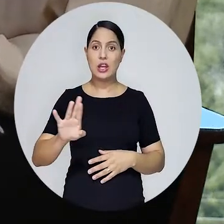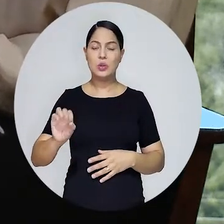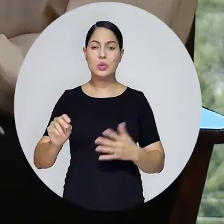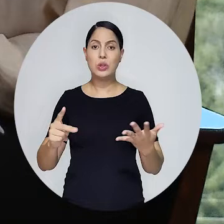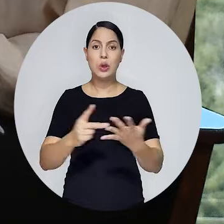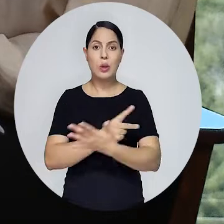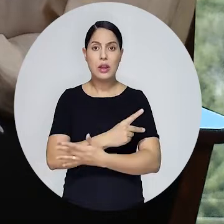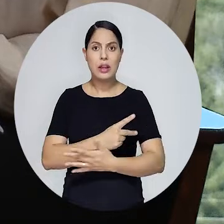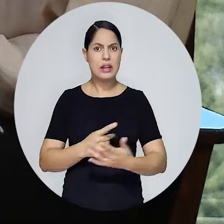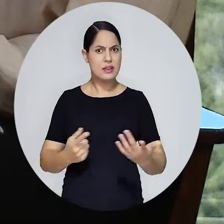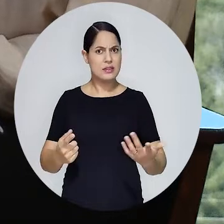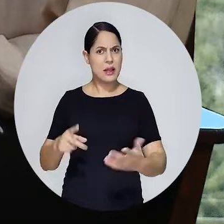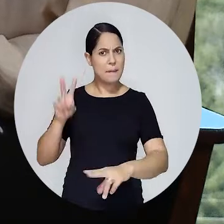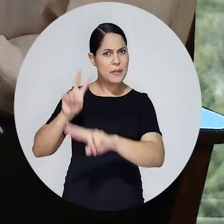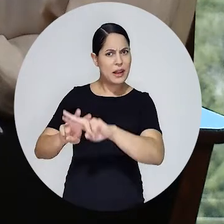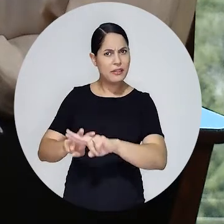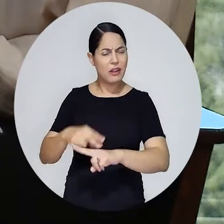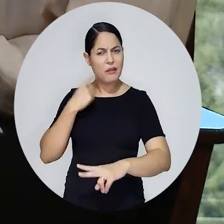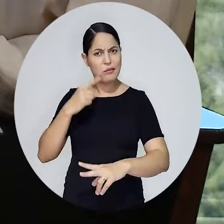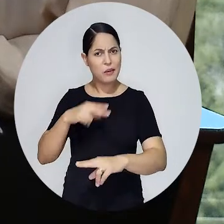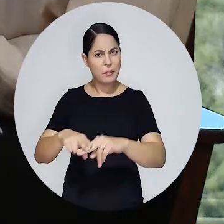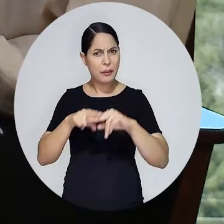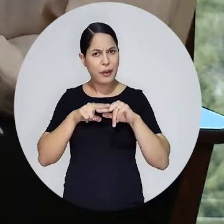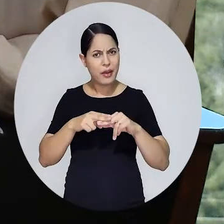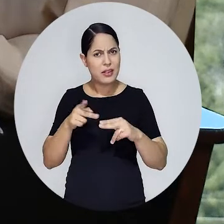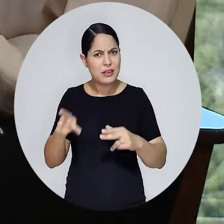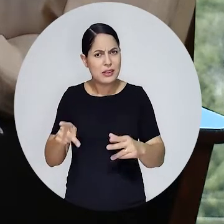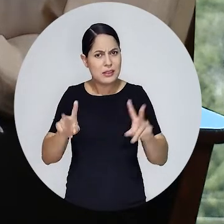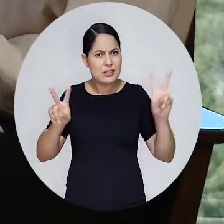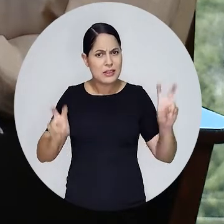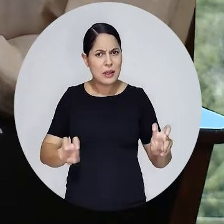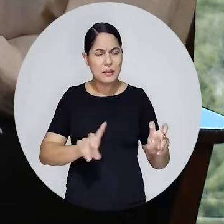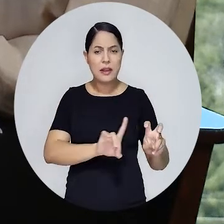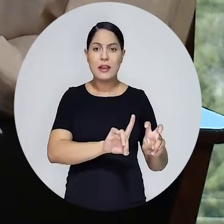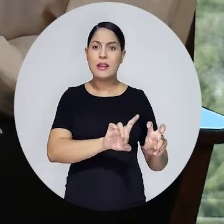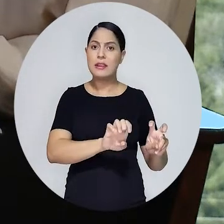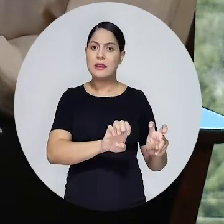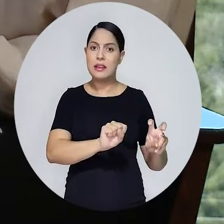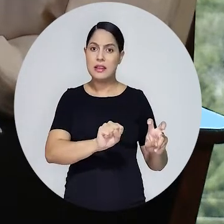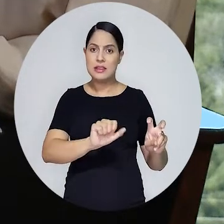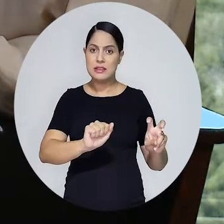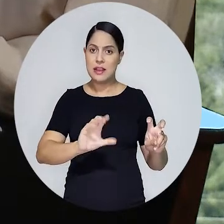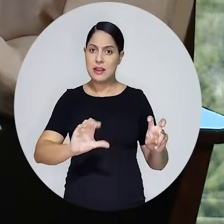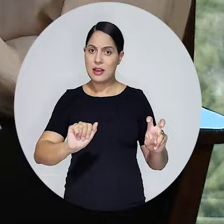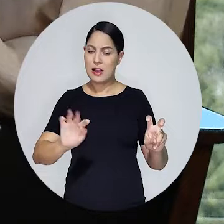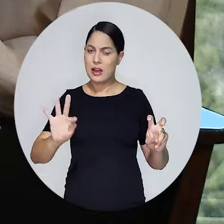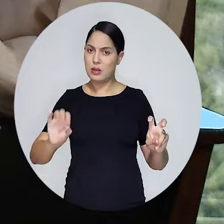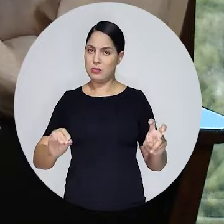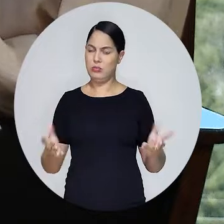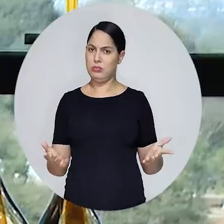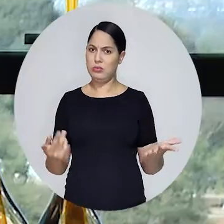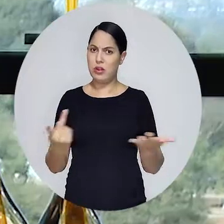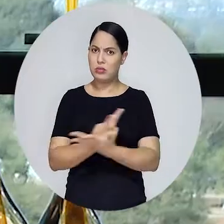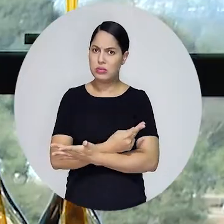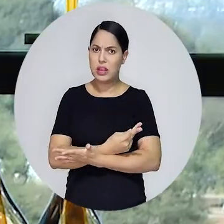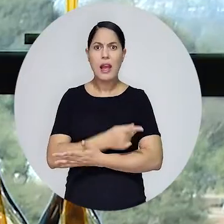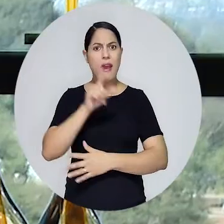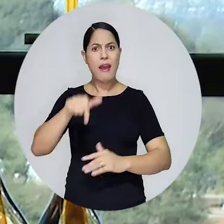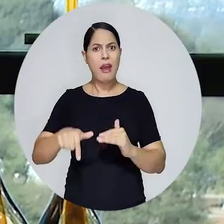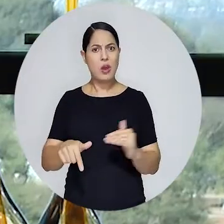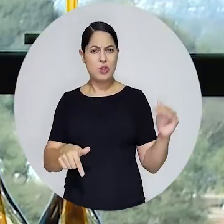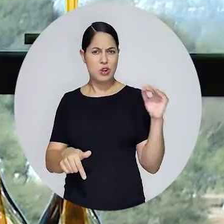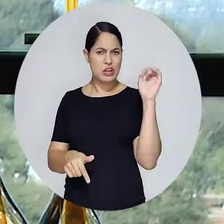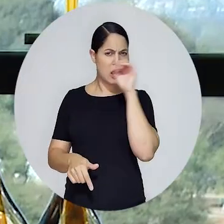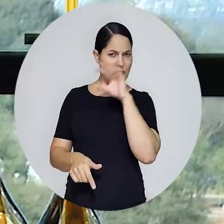gente viu vários exemplos pelo Brasil, virou uma afronta muito grande, e por isso, nessa questão cultural, desse espírito muitas vezes que